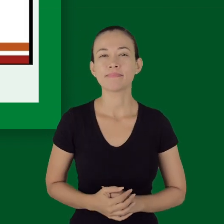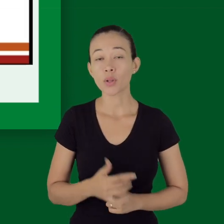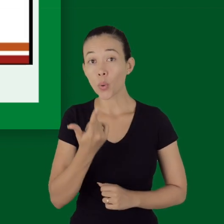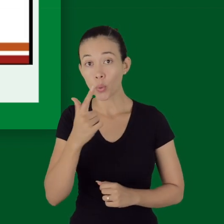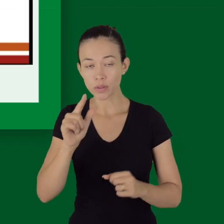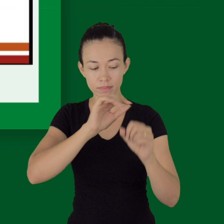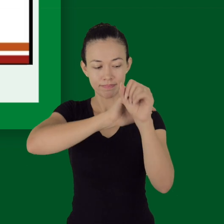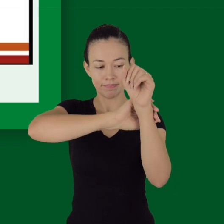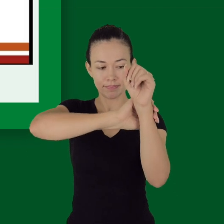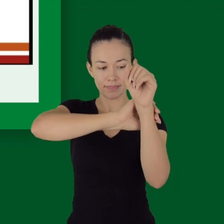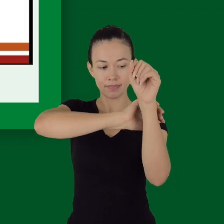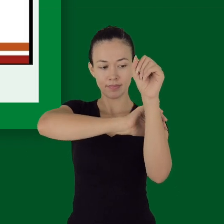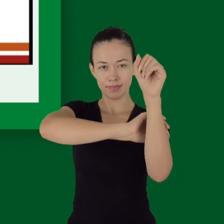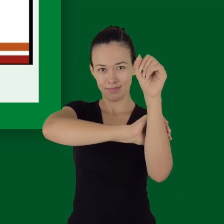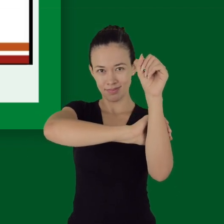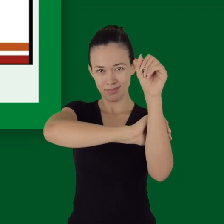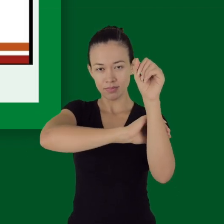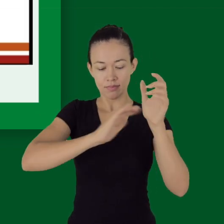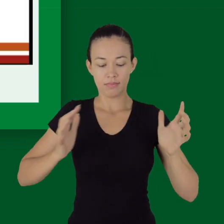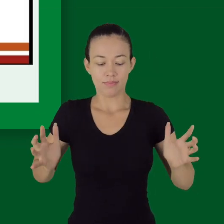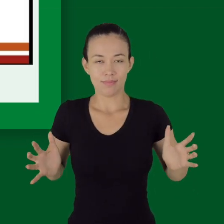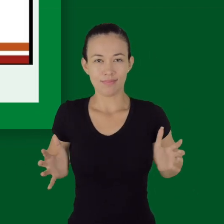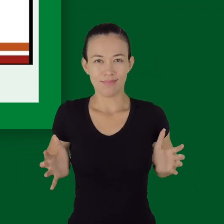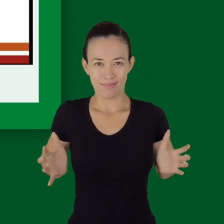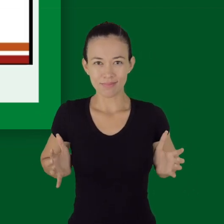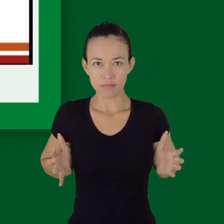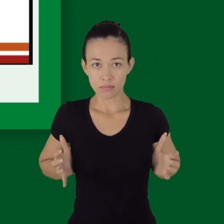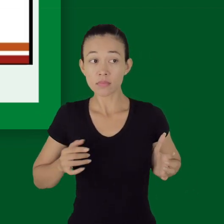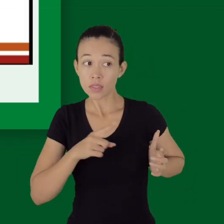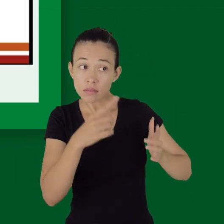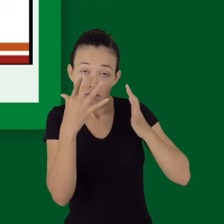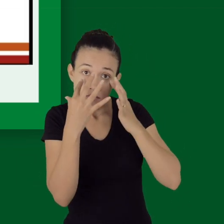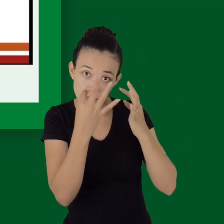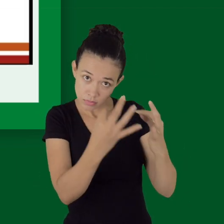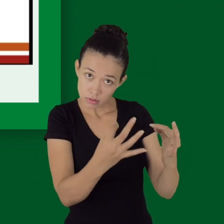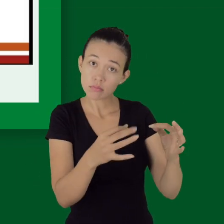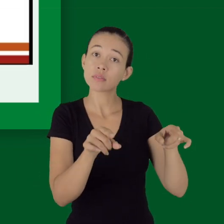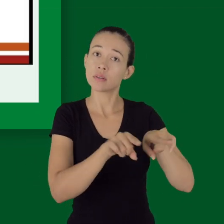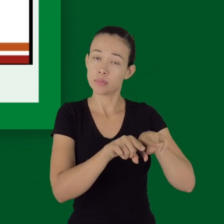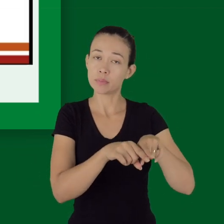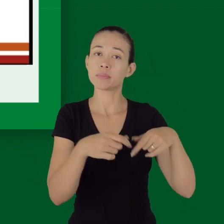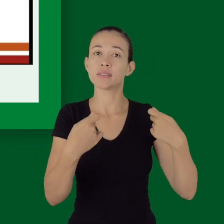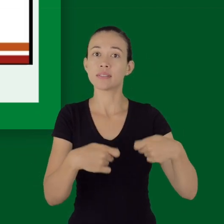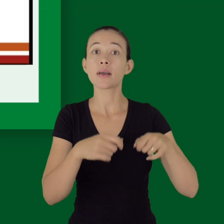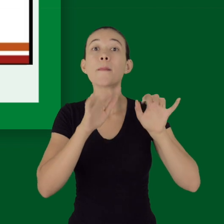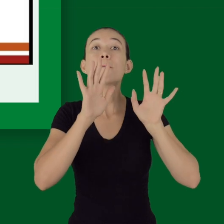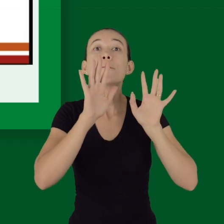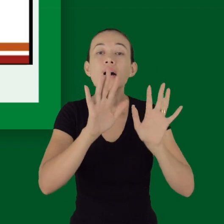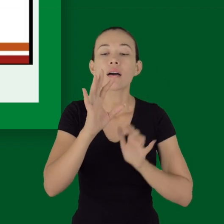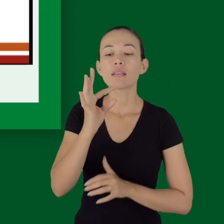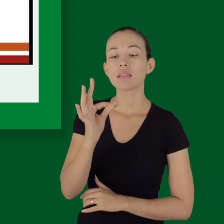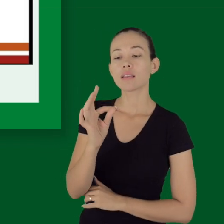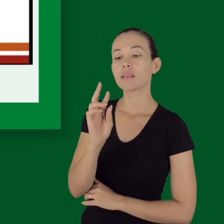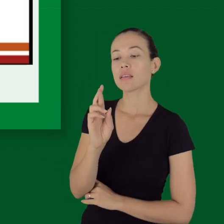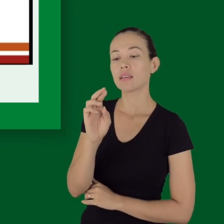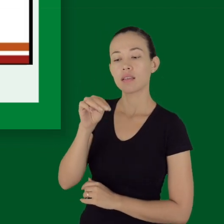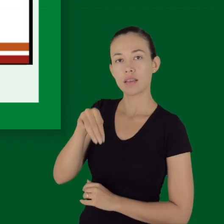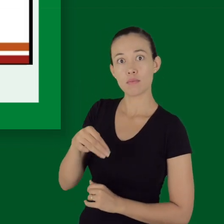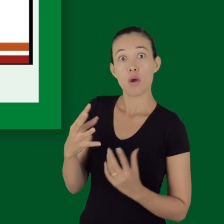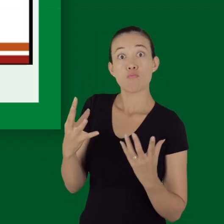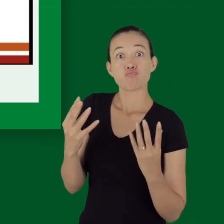atenção, mas, ao mesmo tempo, ela não é tão comum. Não se observa tantos